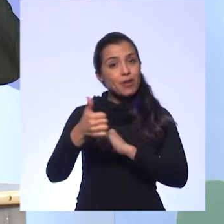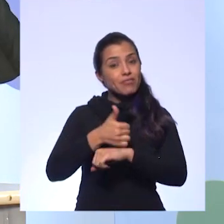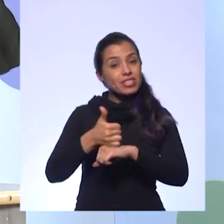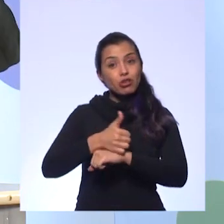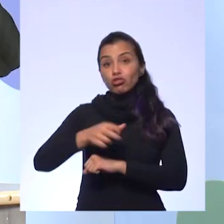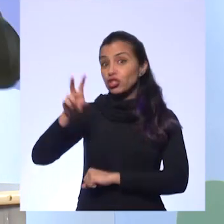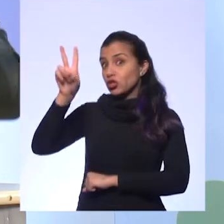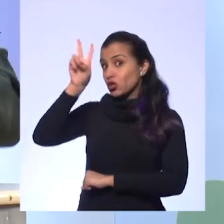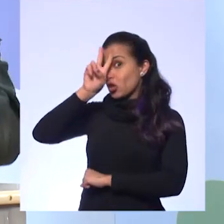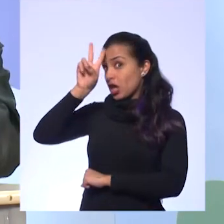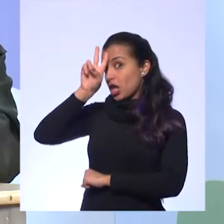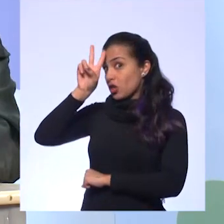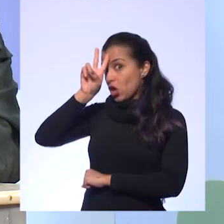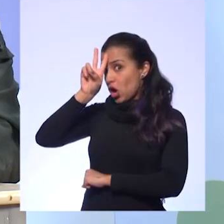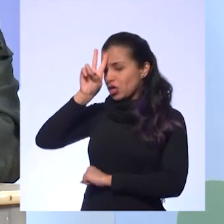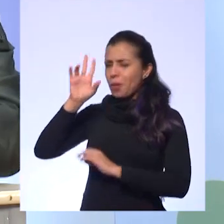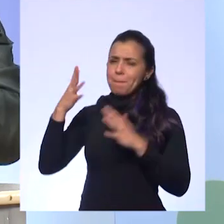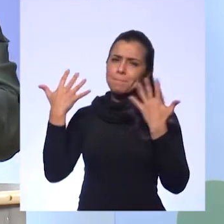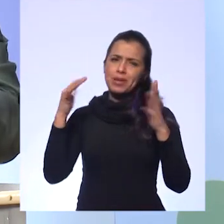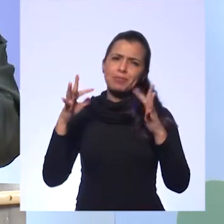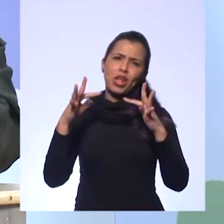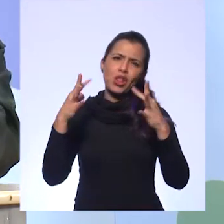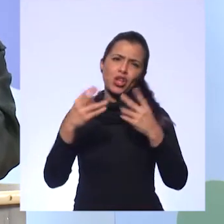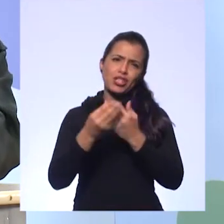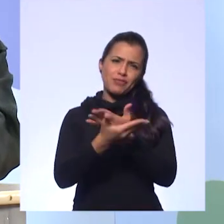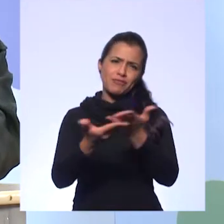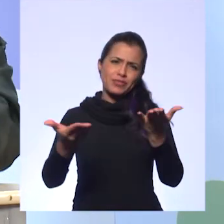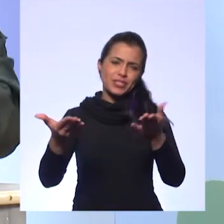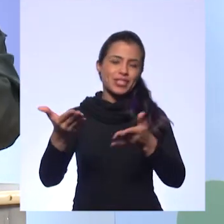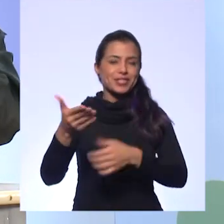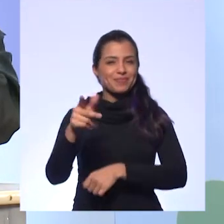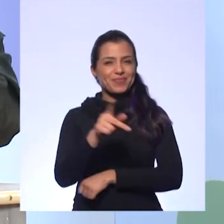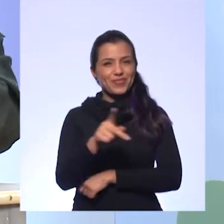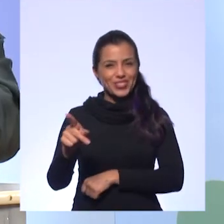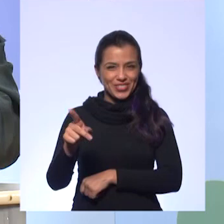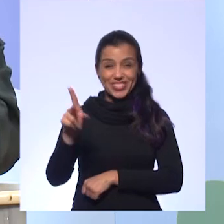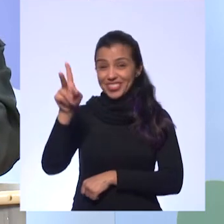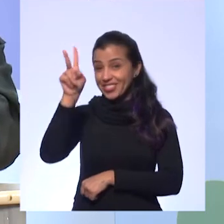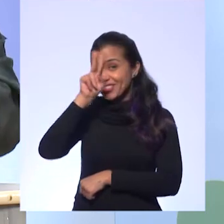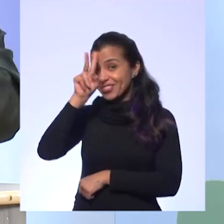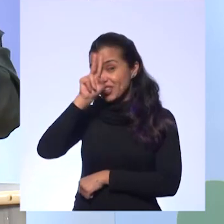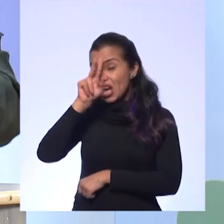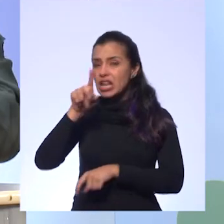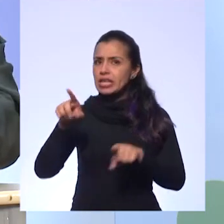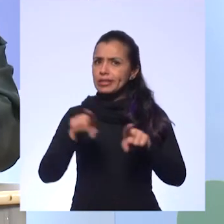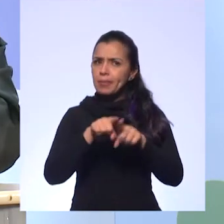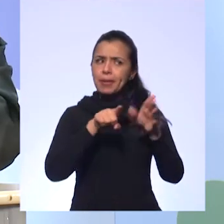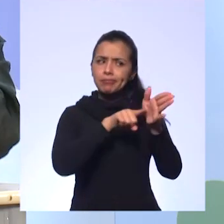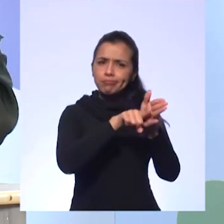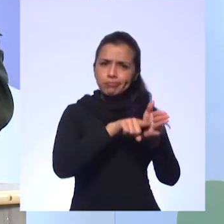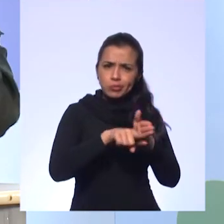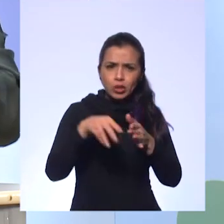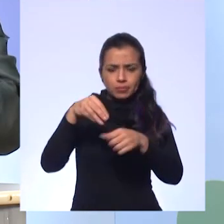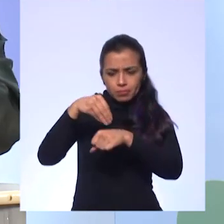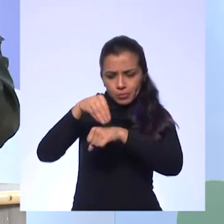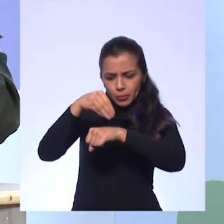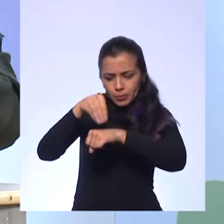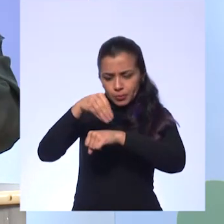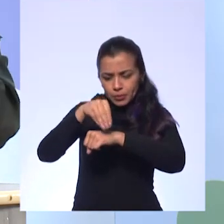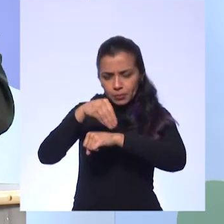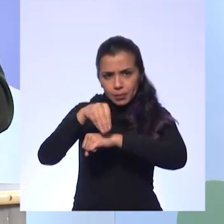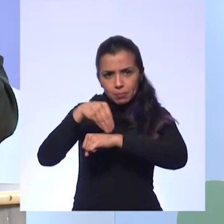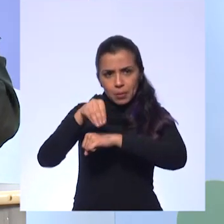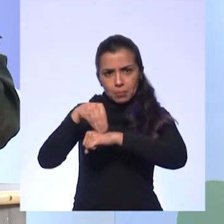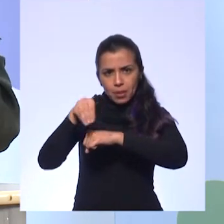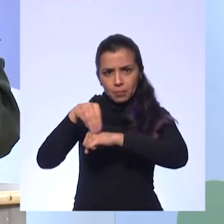para todos os professores de história, não somente os professores, mas também os pesquisadores, arqueólogos e todos aqueles